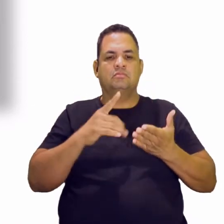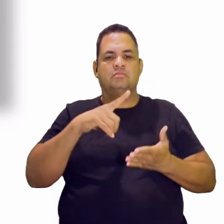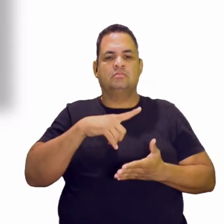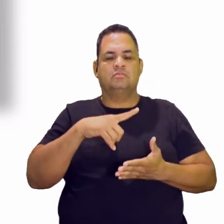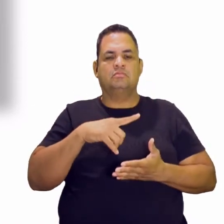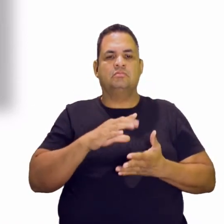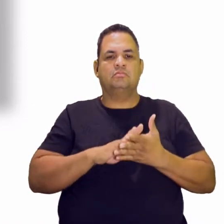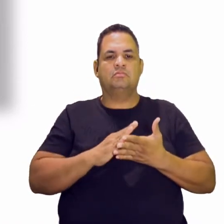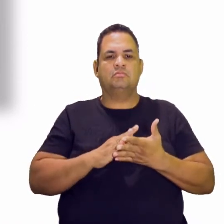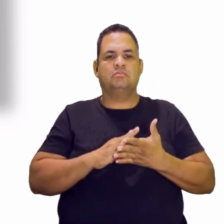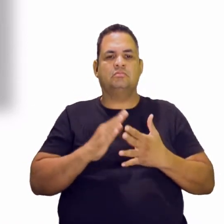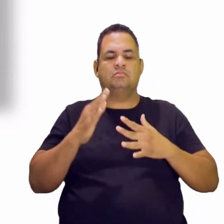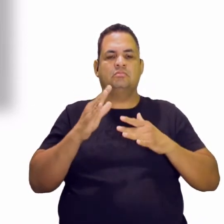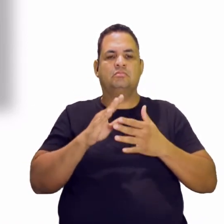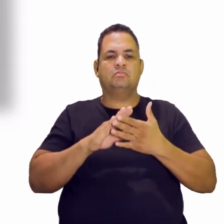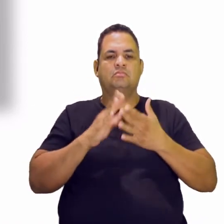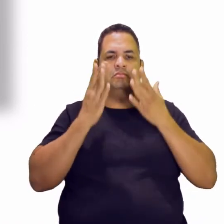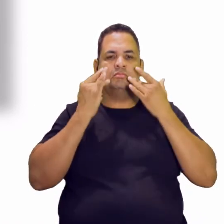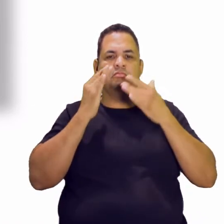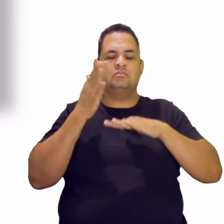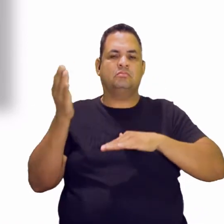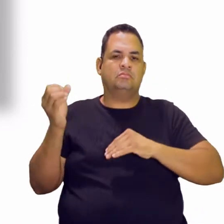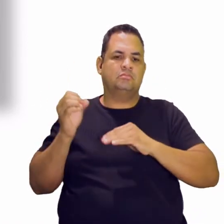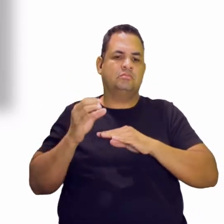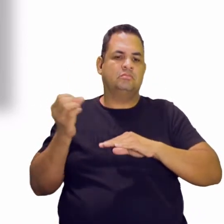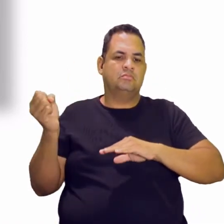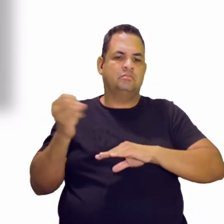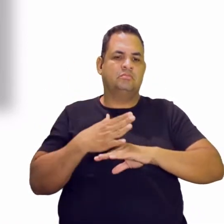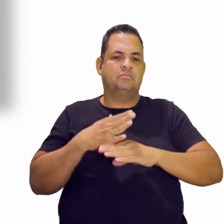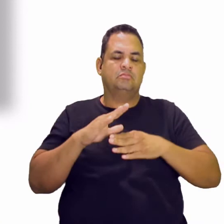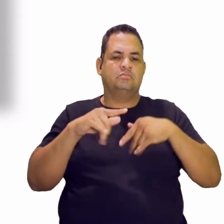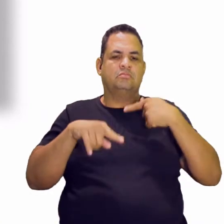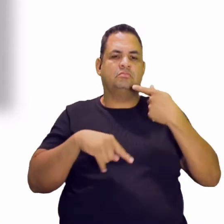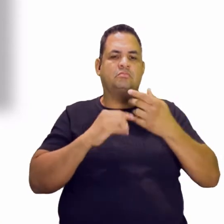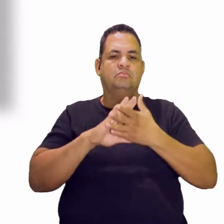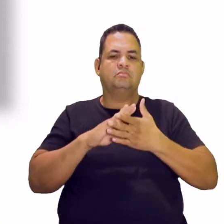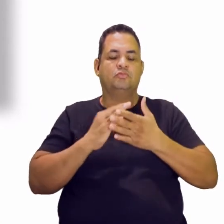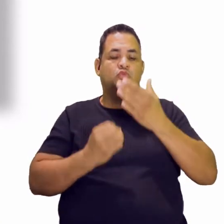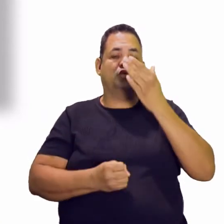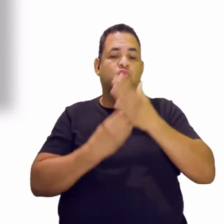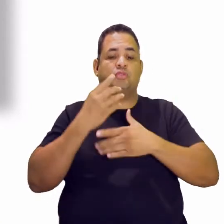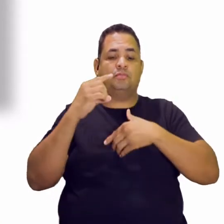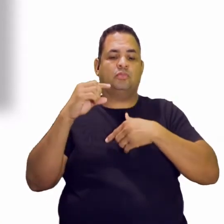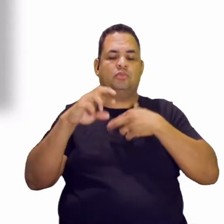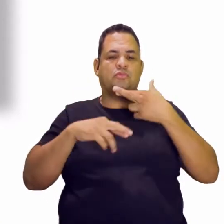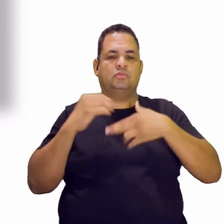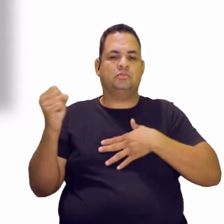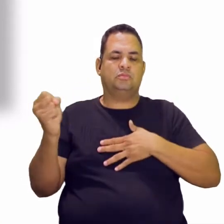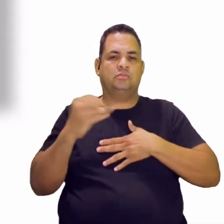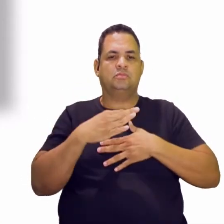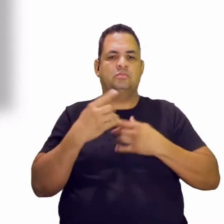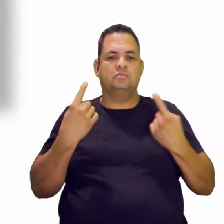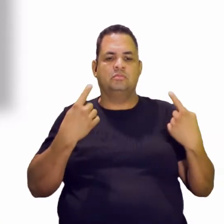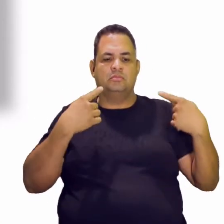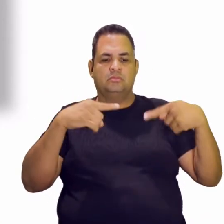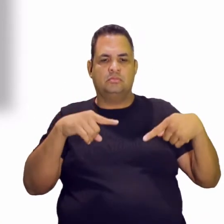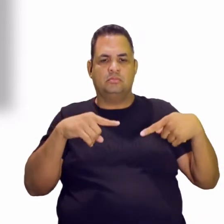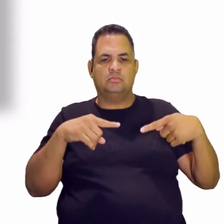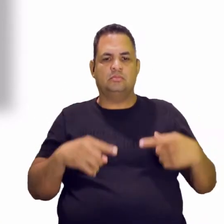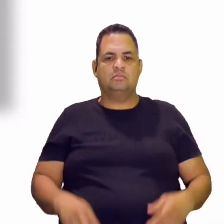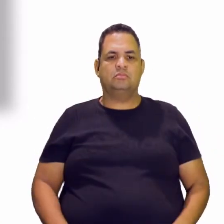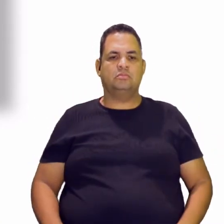teatro moderno, porque ele vem ali depois do Renascimento, ele vem contra versos ao teatro